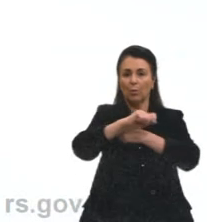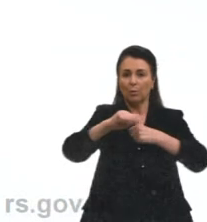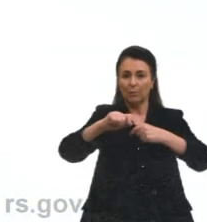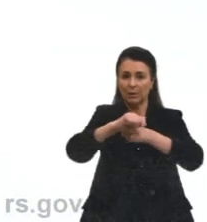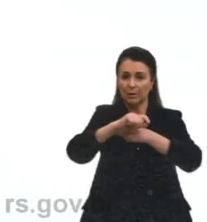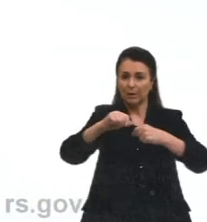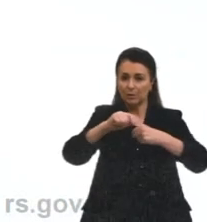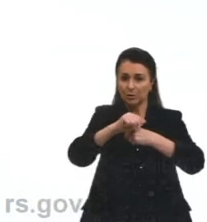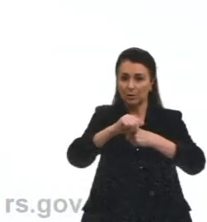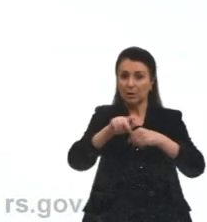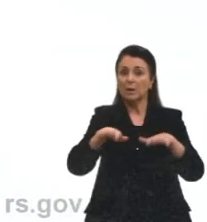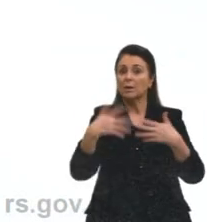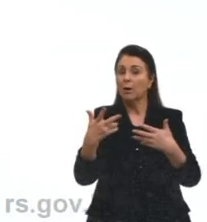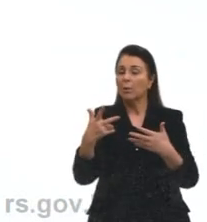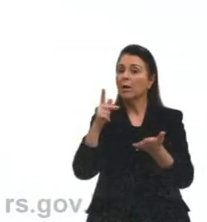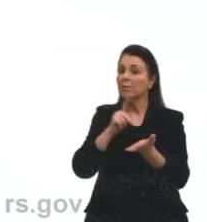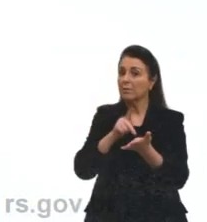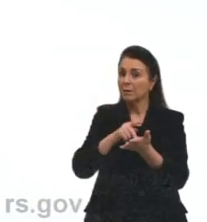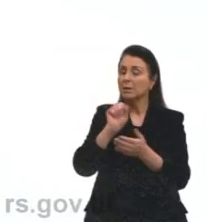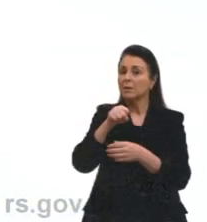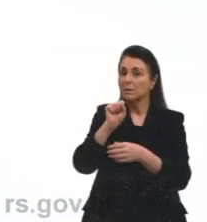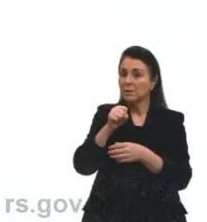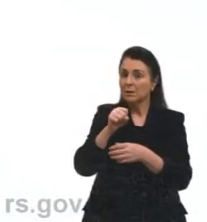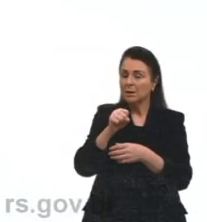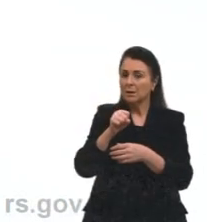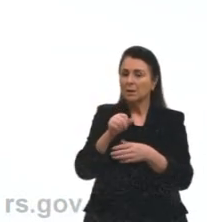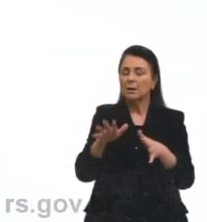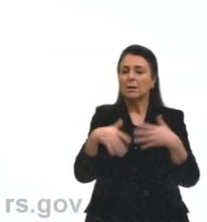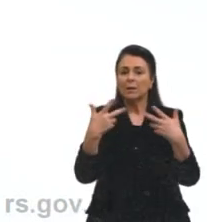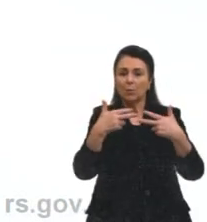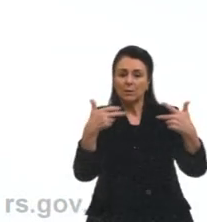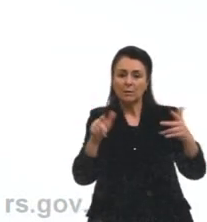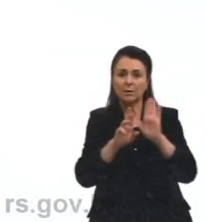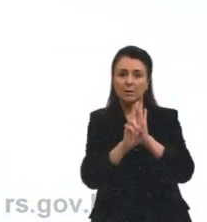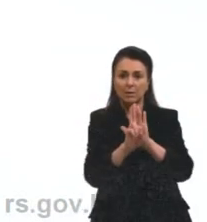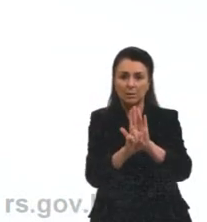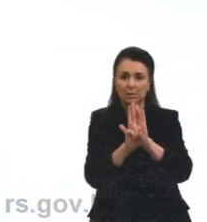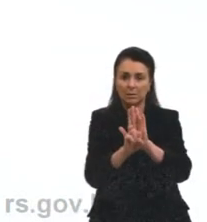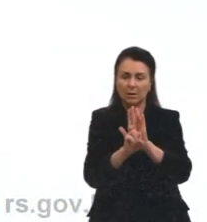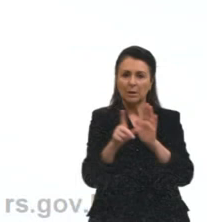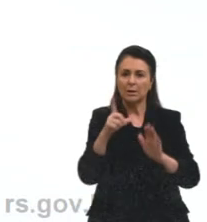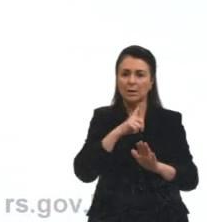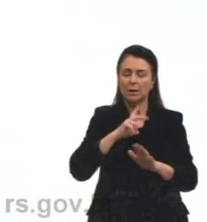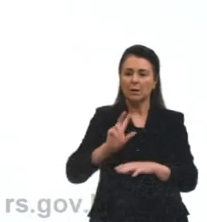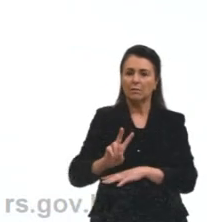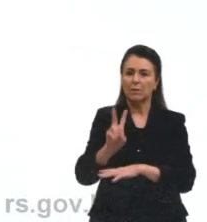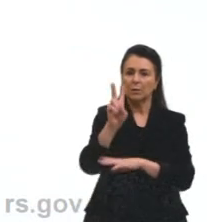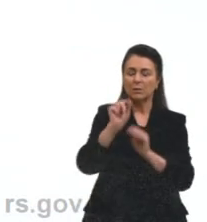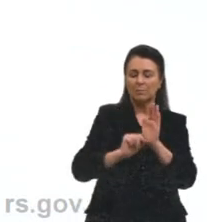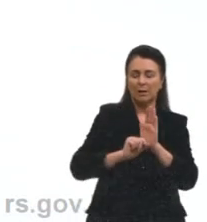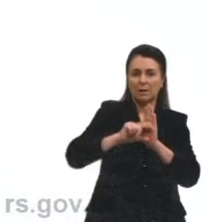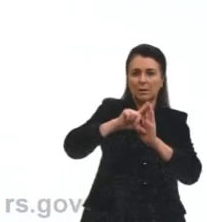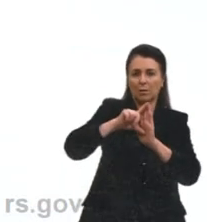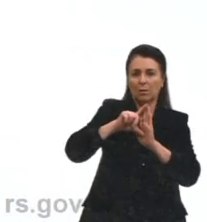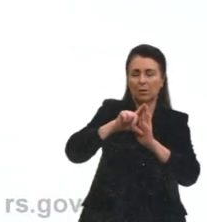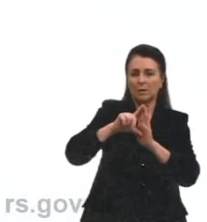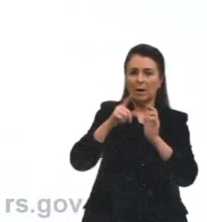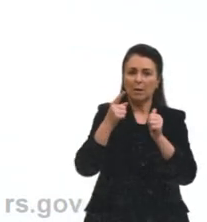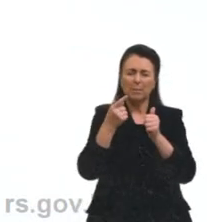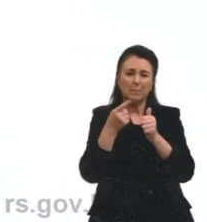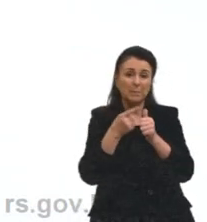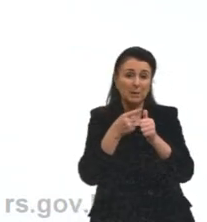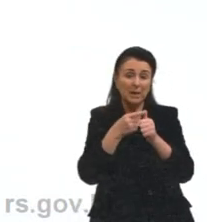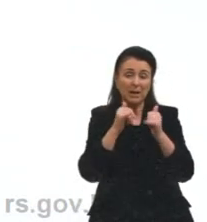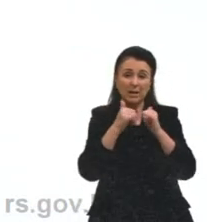também é verdadeira os elementos representativos que possuem valores mais altos da primeira